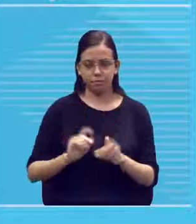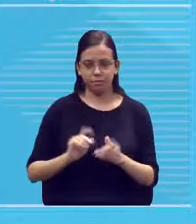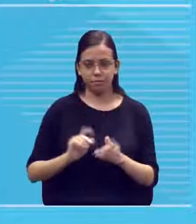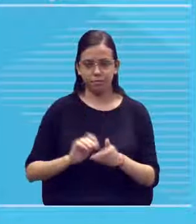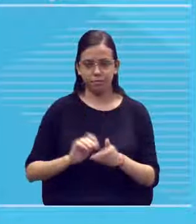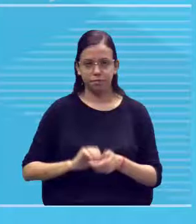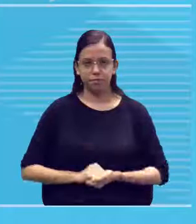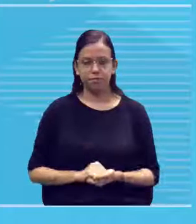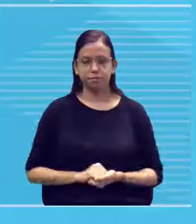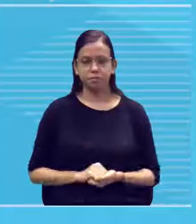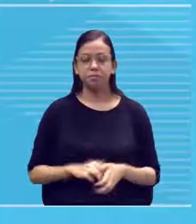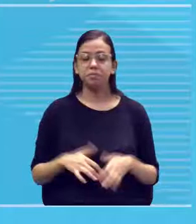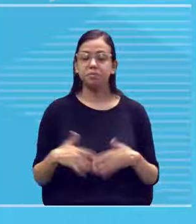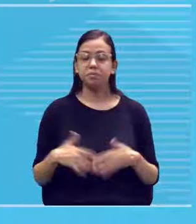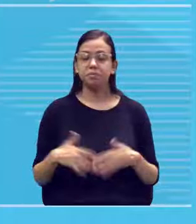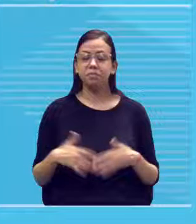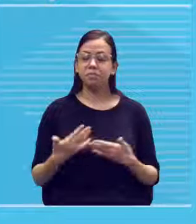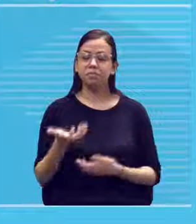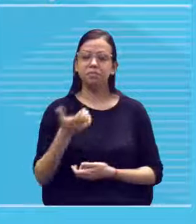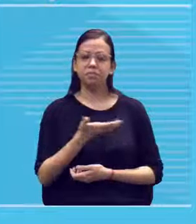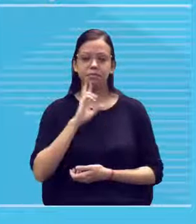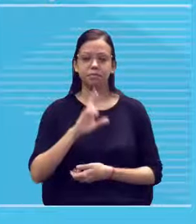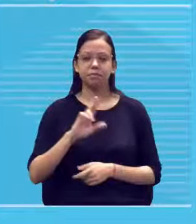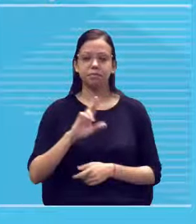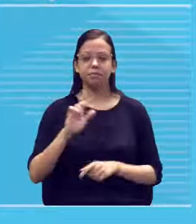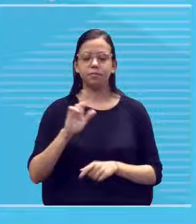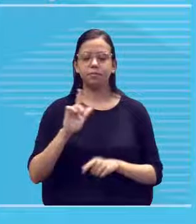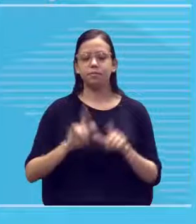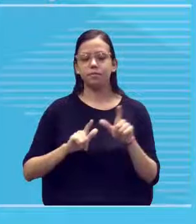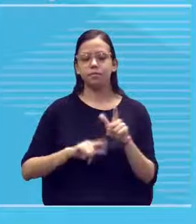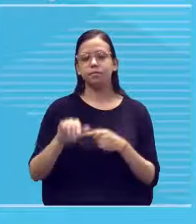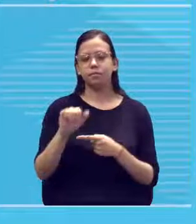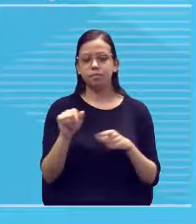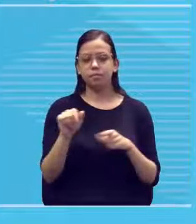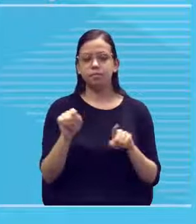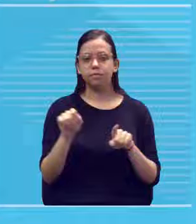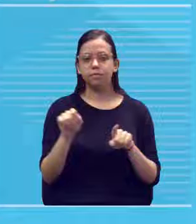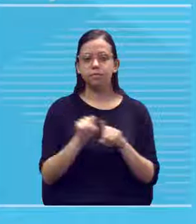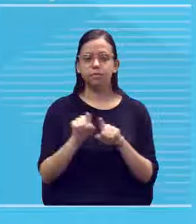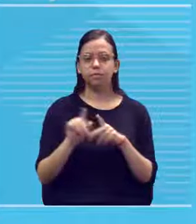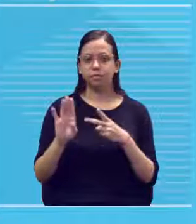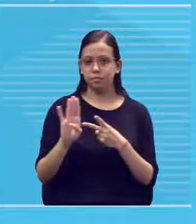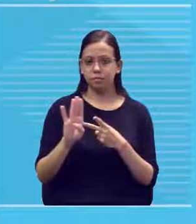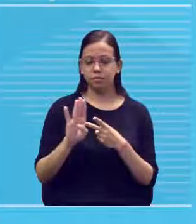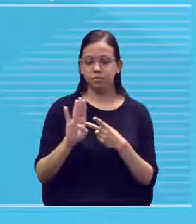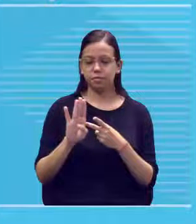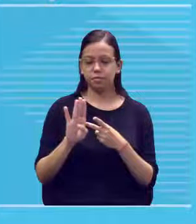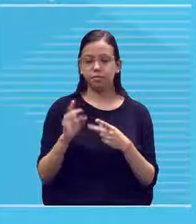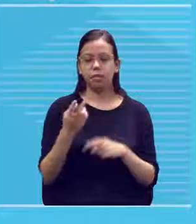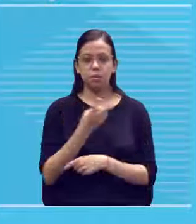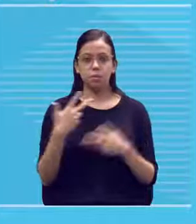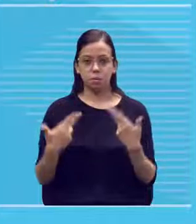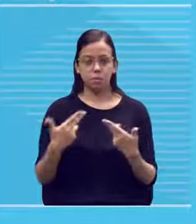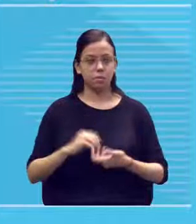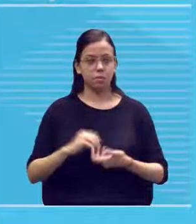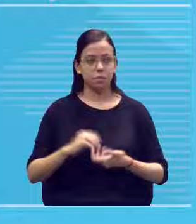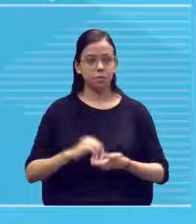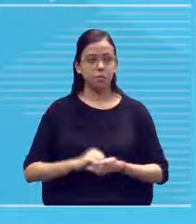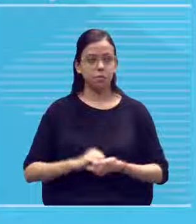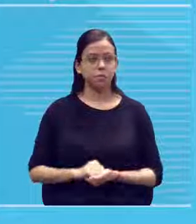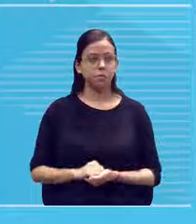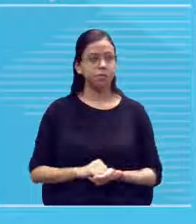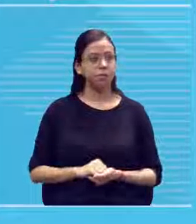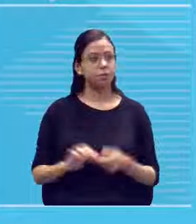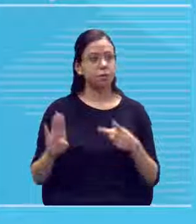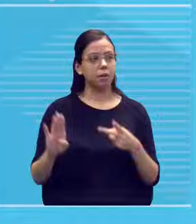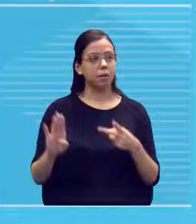bom o que que você faça a letra a bom e depois passar a letra B que a mesma coisa pediram que eu devolvesse o